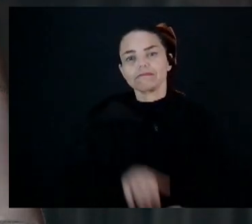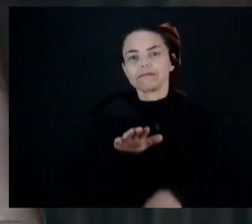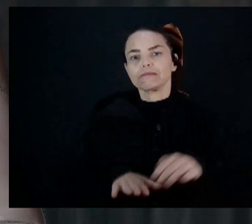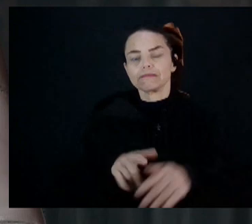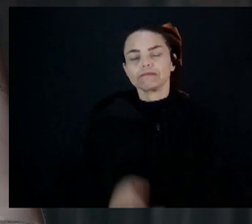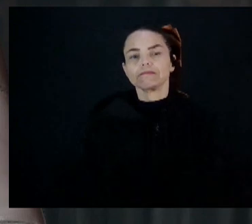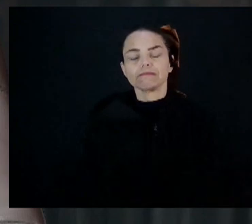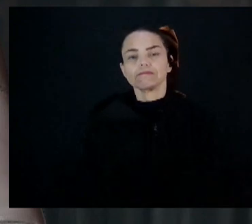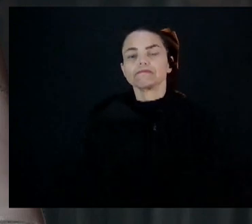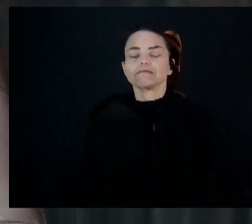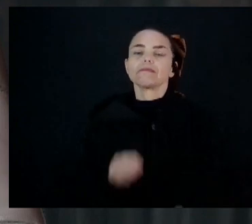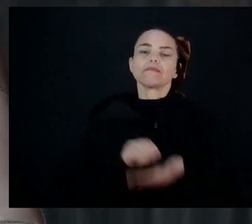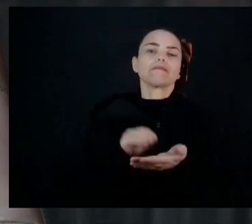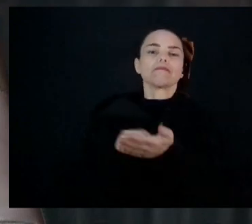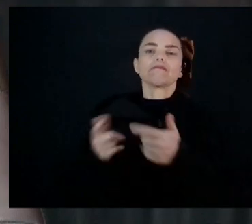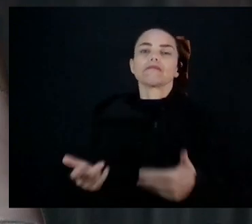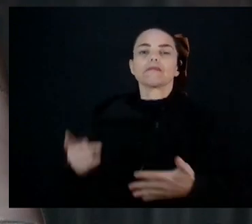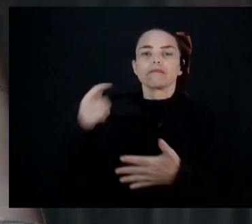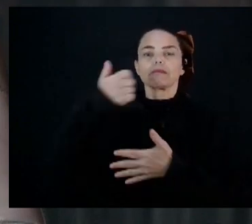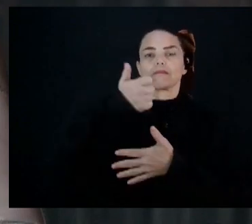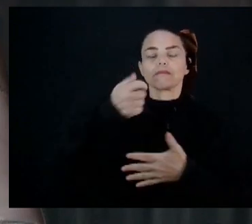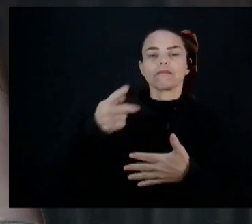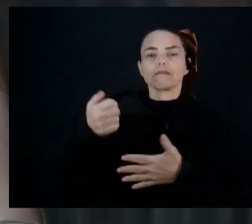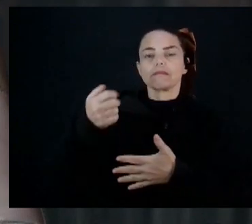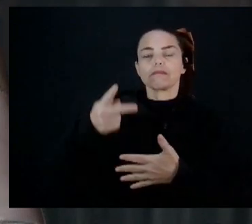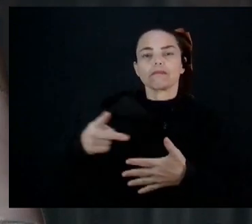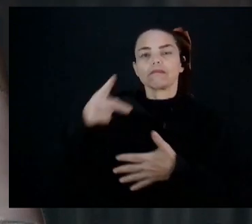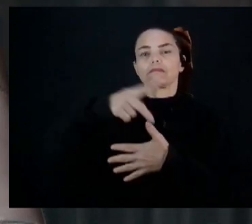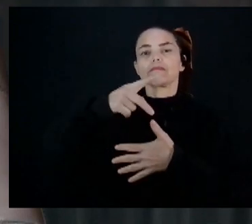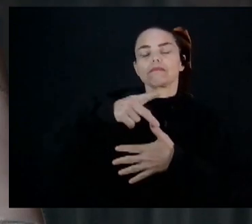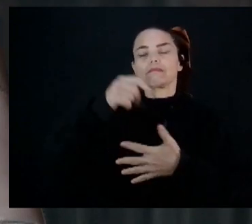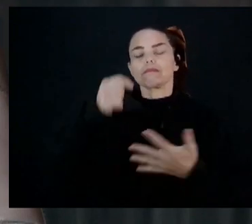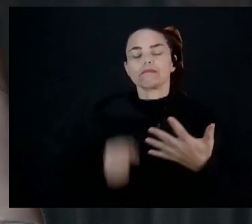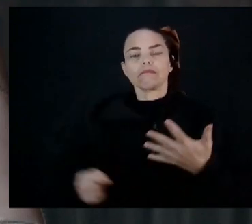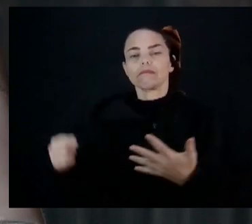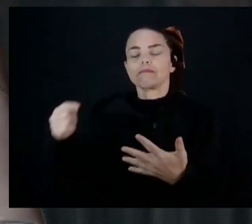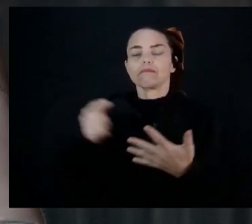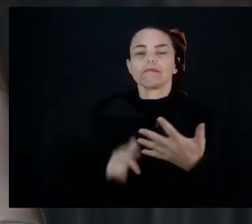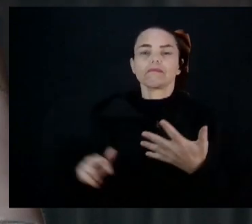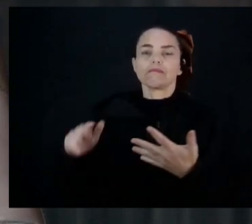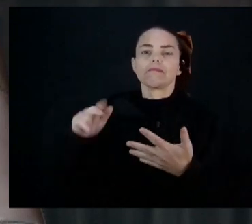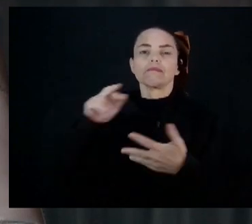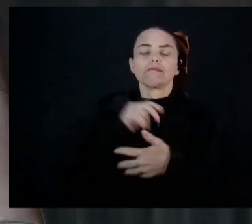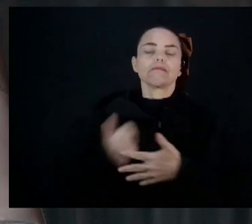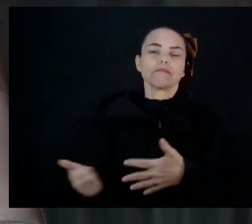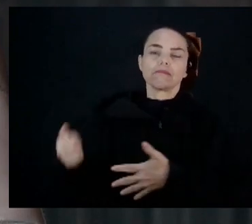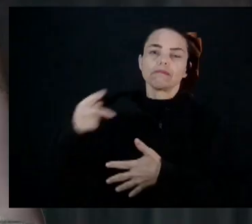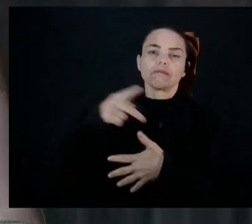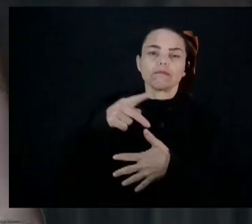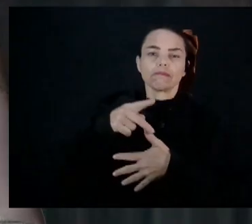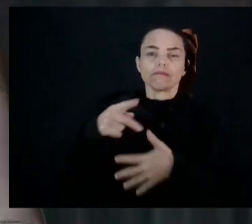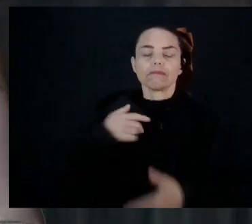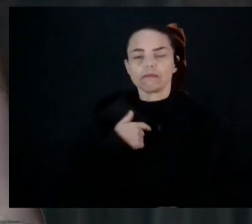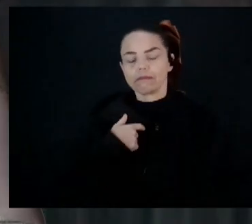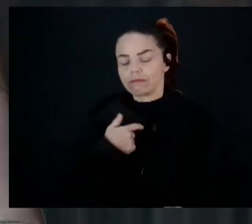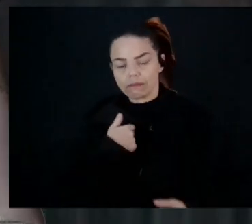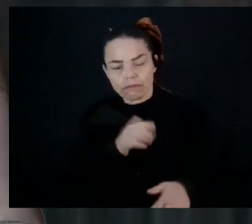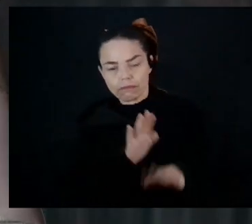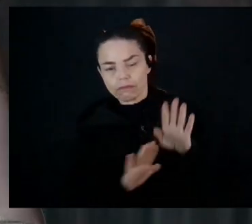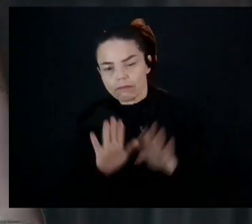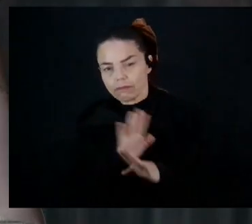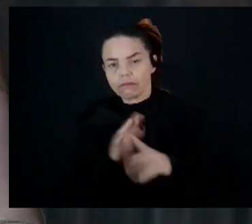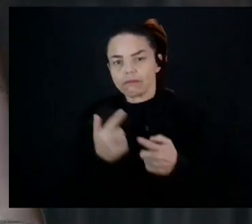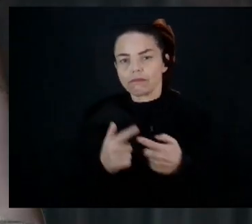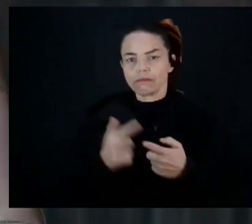despriorização, né? Eu vou priorizando outras coisas que não seja o meu cuidado, né? Porque o